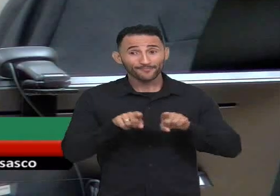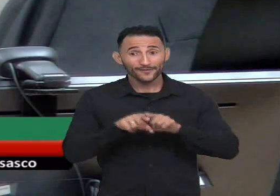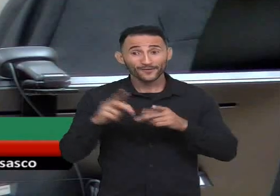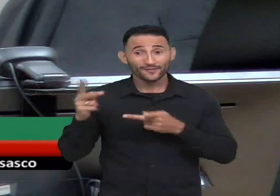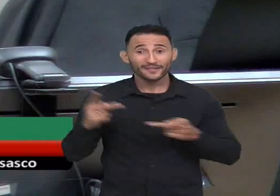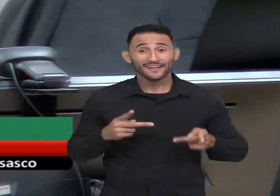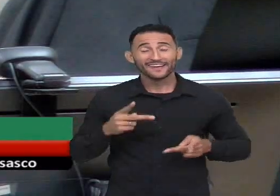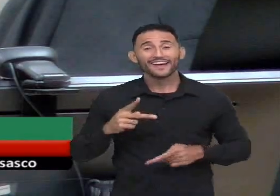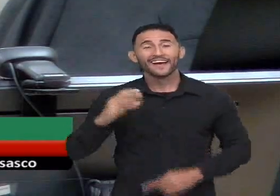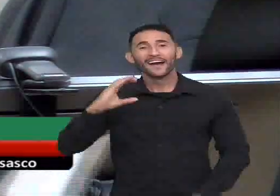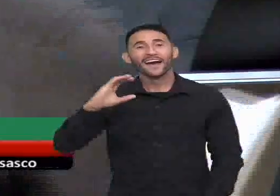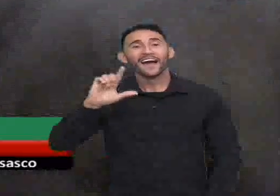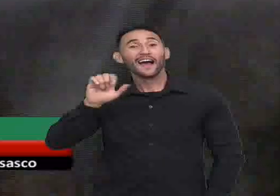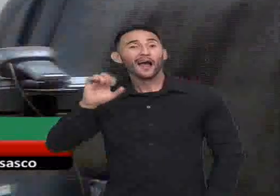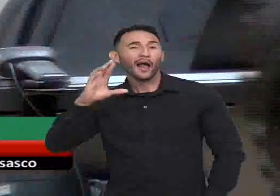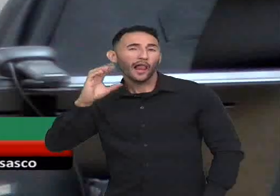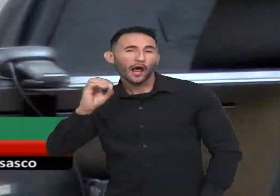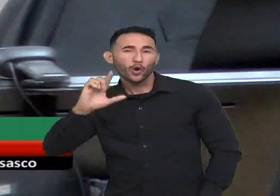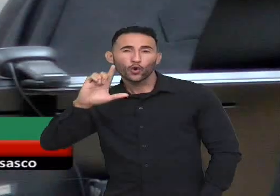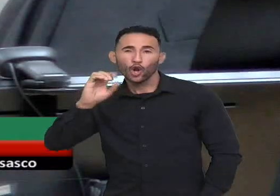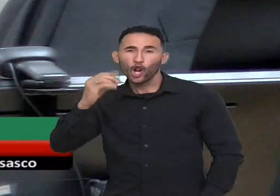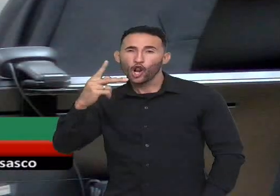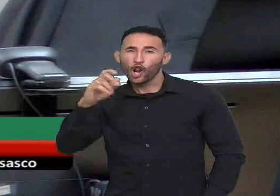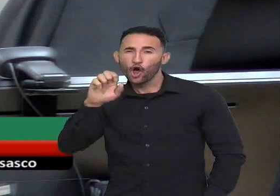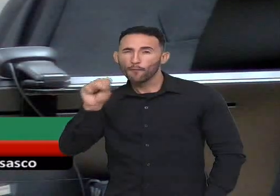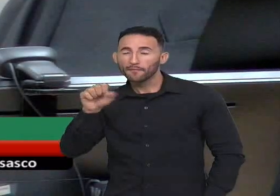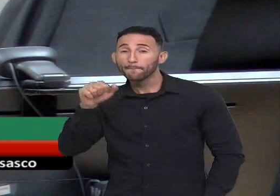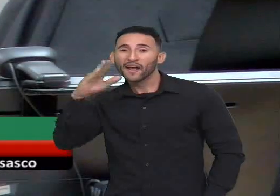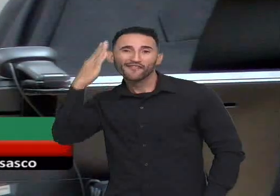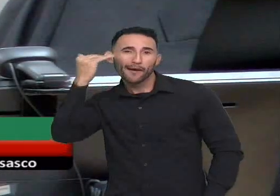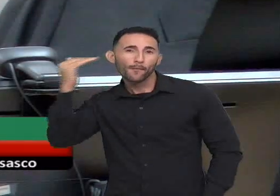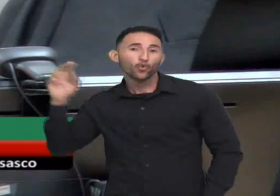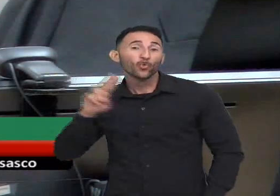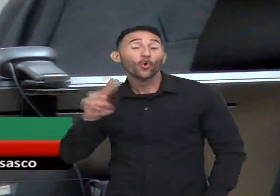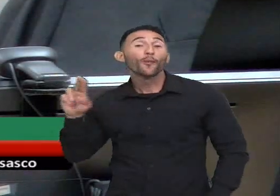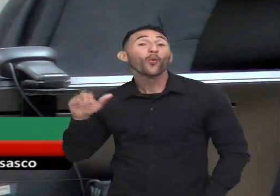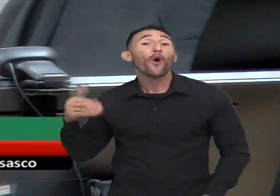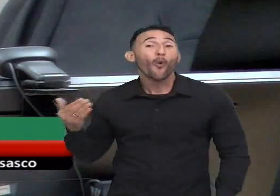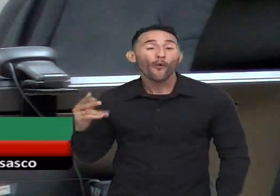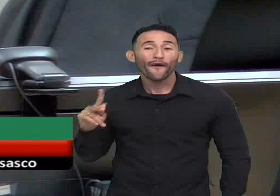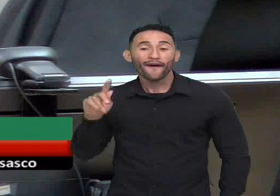Claro Lopes, mais conhecido como Cal, para vir